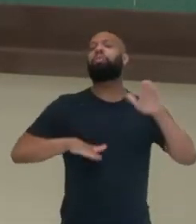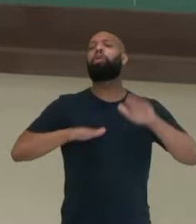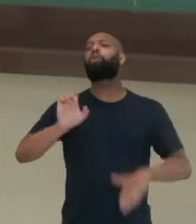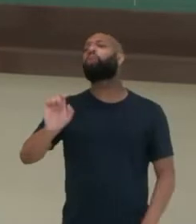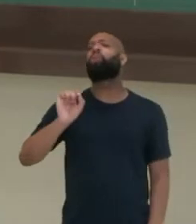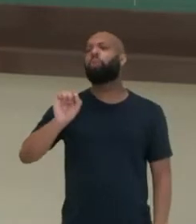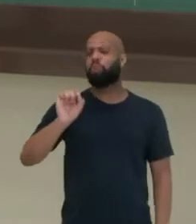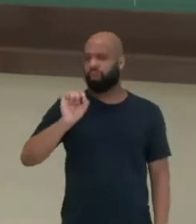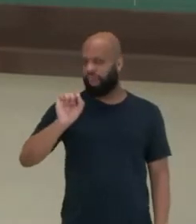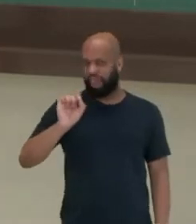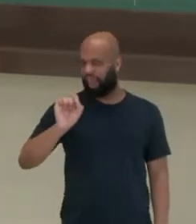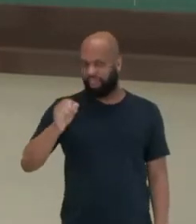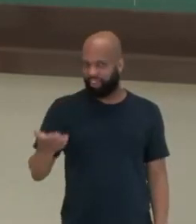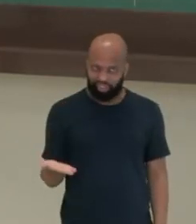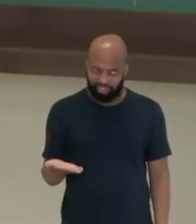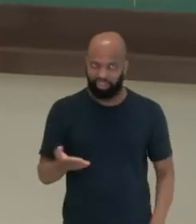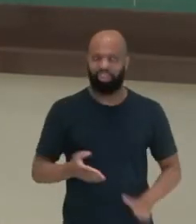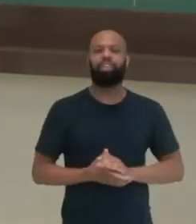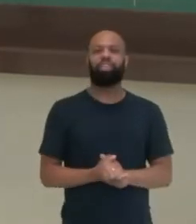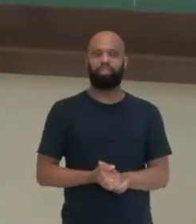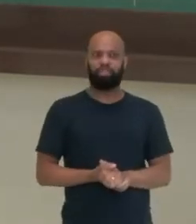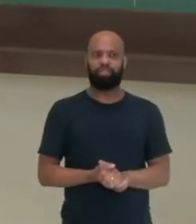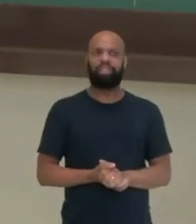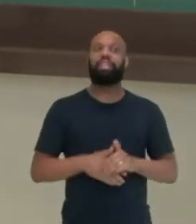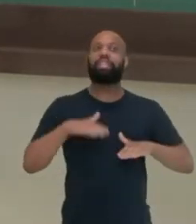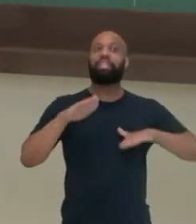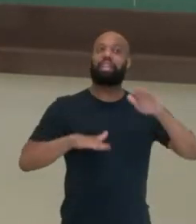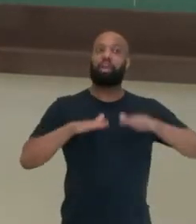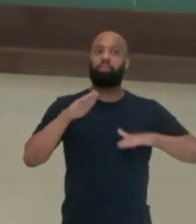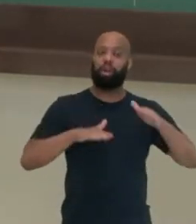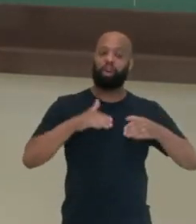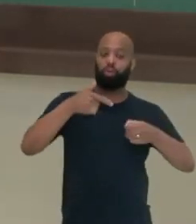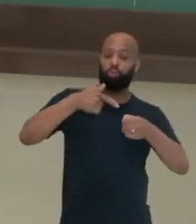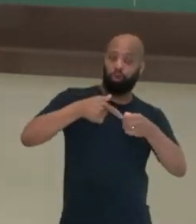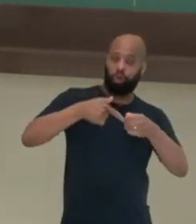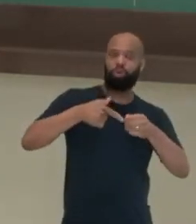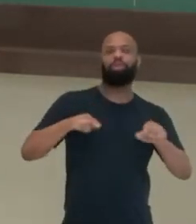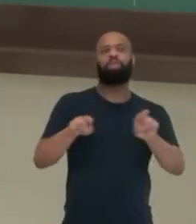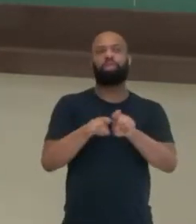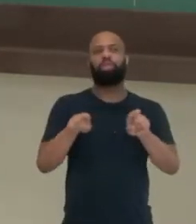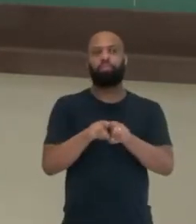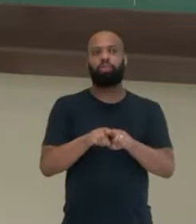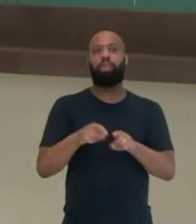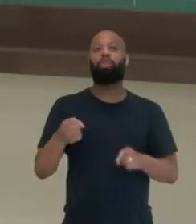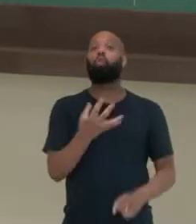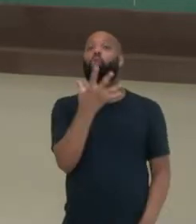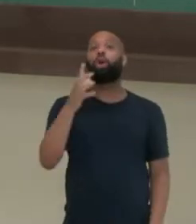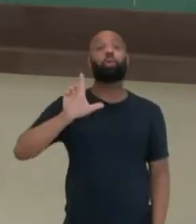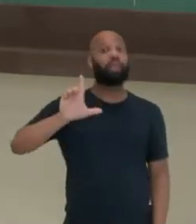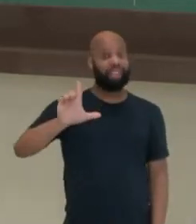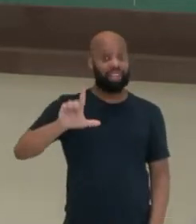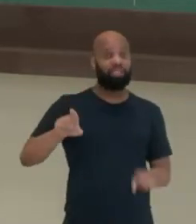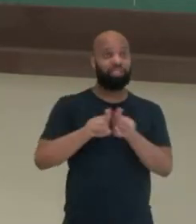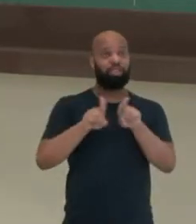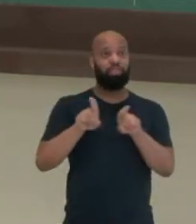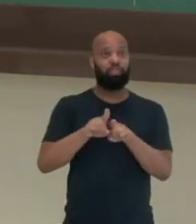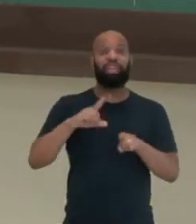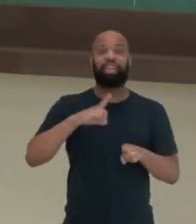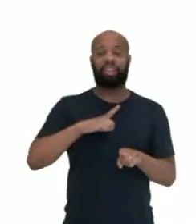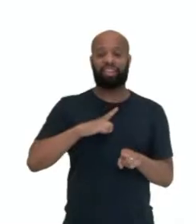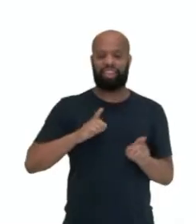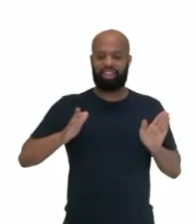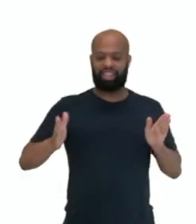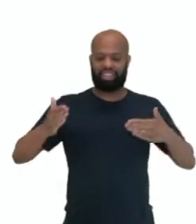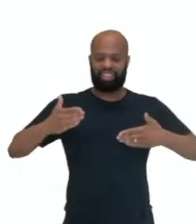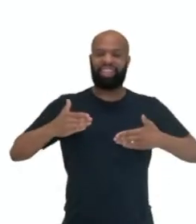do quê? Do que depende? Depende do posto que você vai abastecer, depende da quantidade de litros, depende do tanque do automóvel,